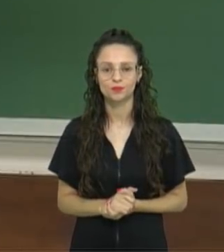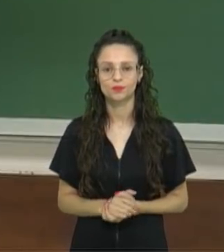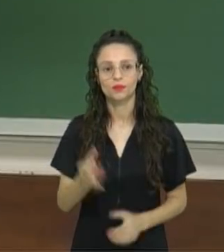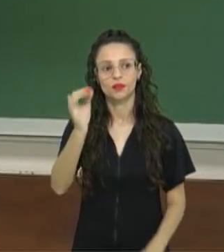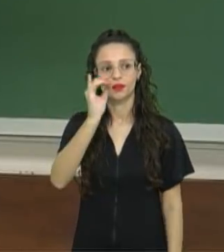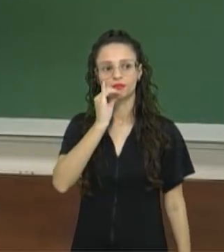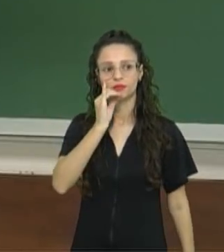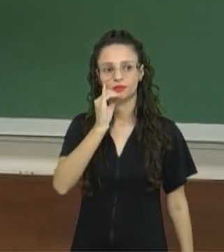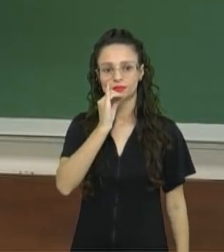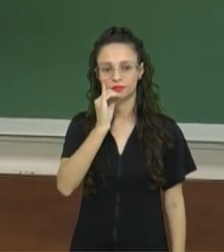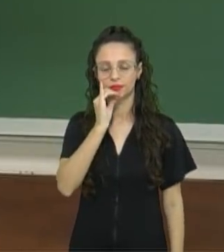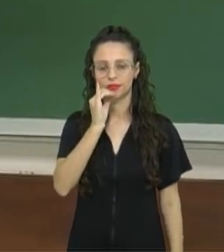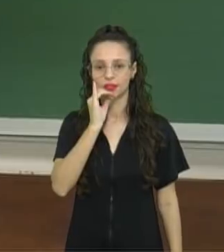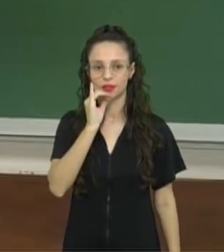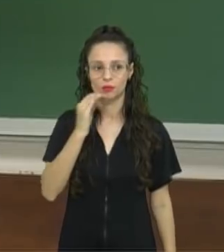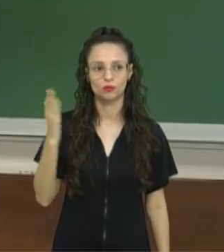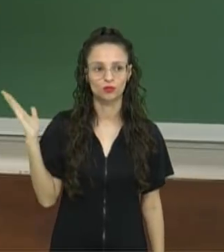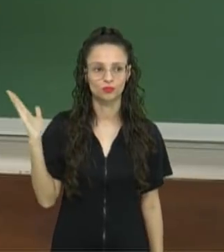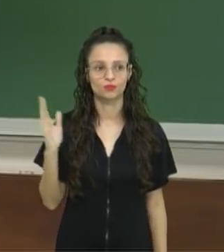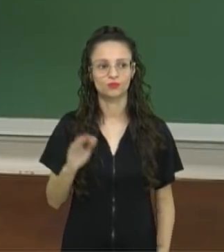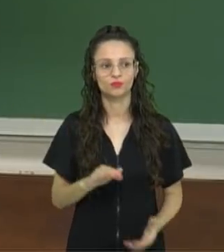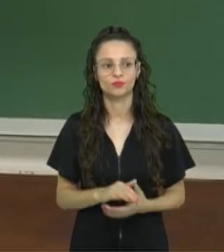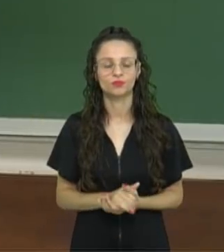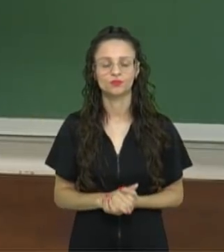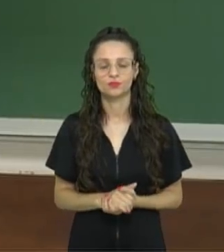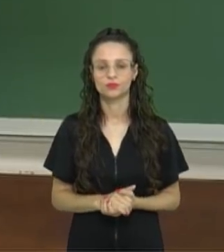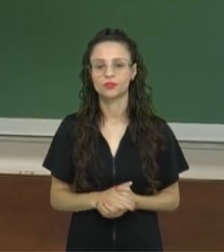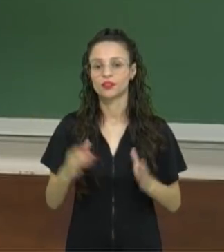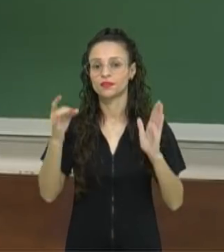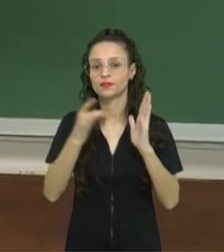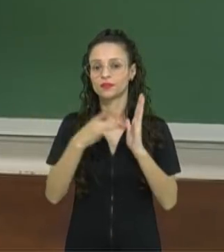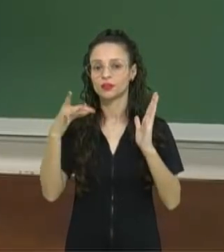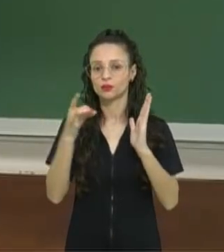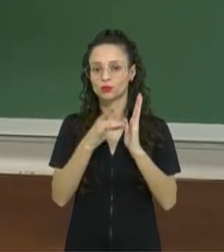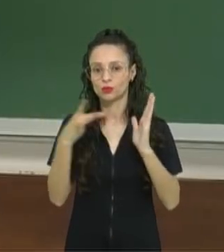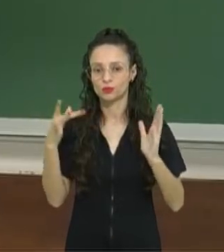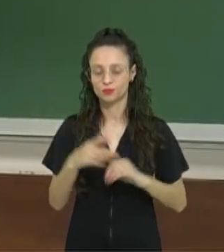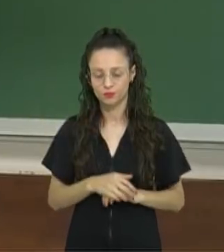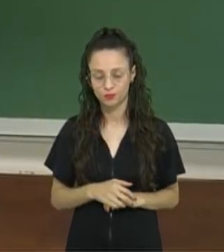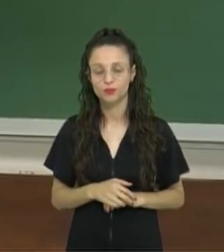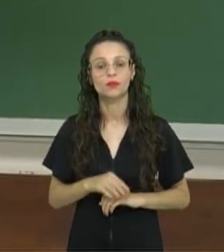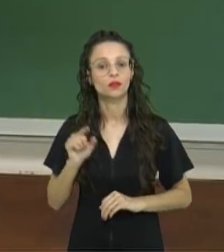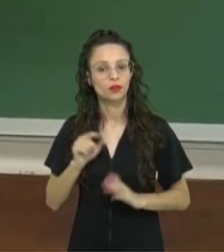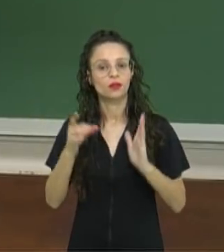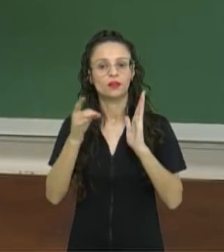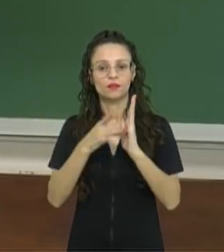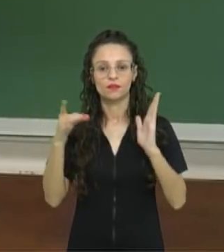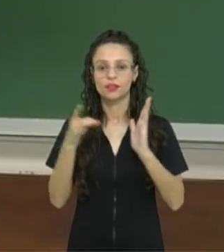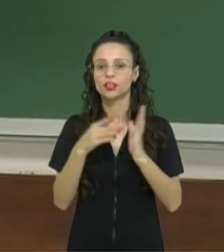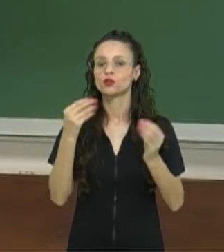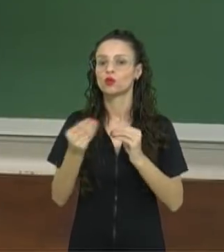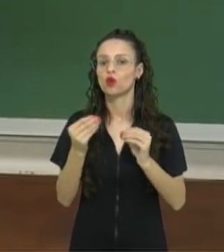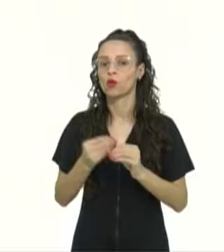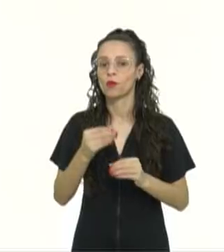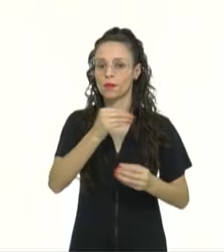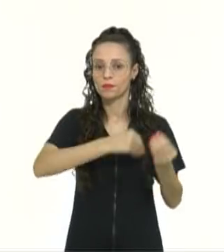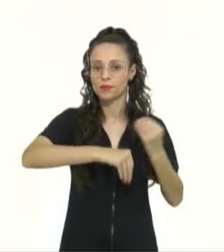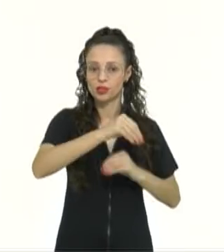um exemplo, né, aqui para vocês, do vidro. O vidro, ele é feito de uma mistura